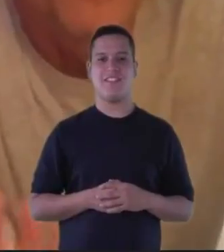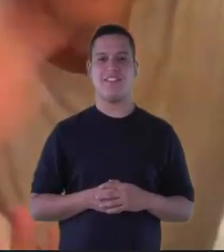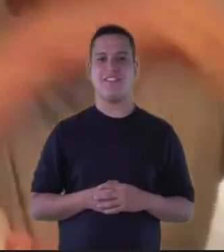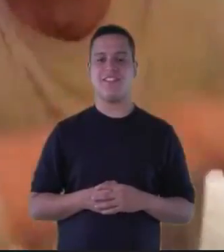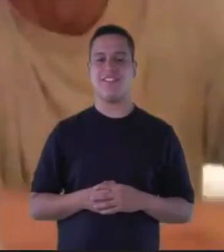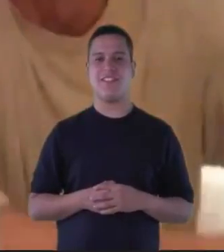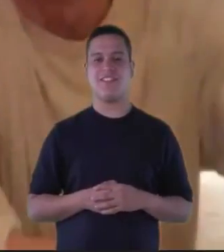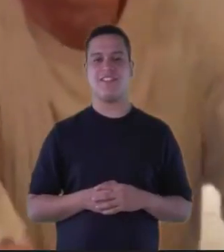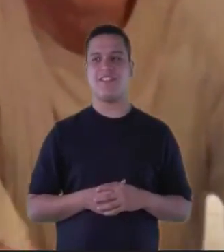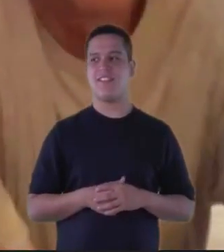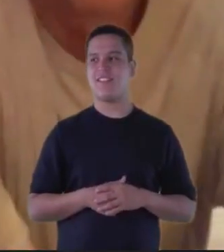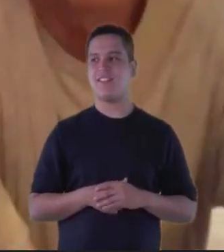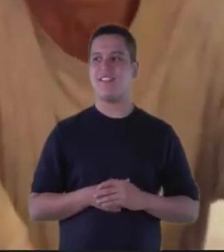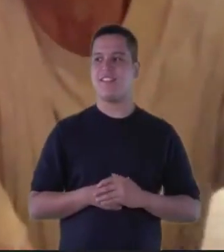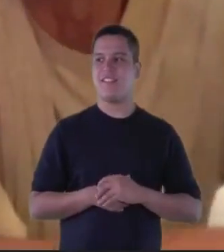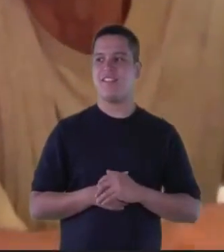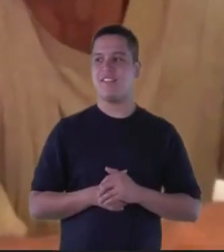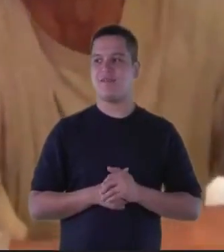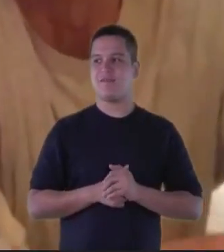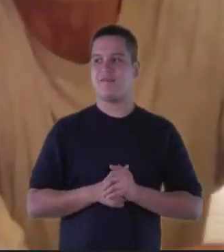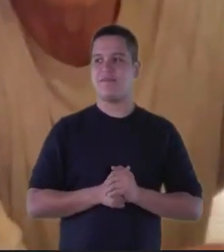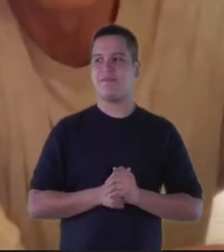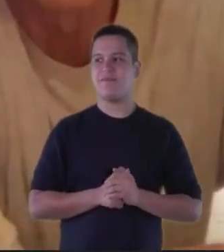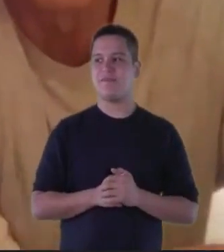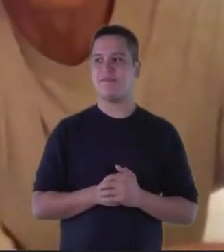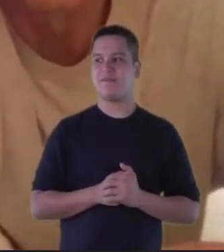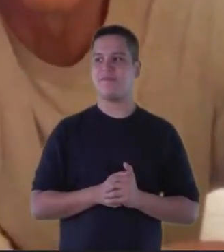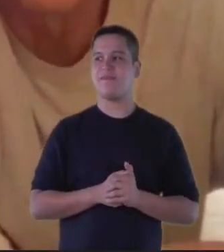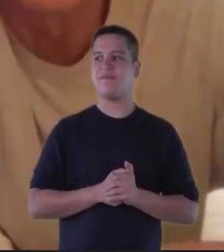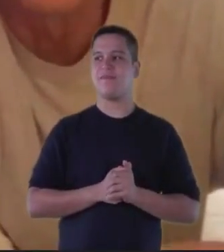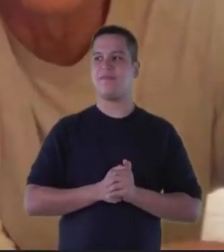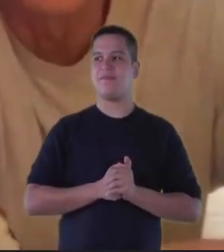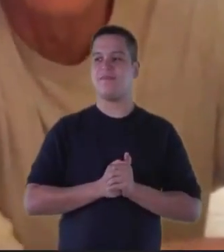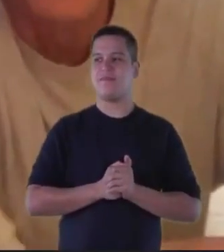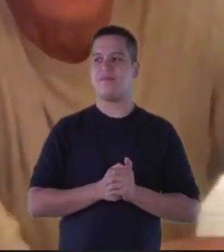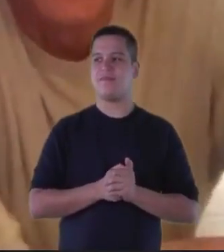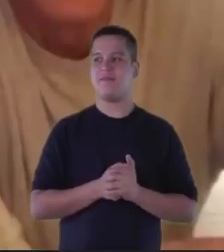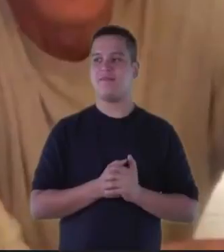Mais nada. Não, não mexe. Porque...